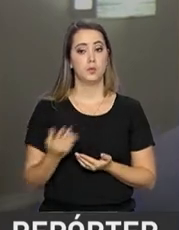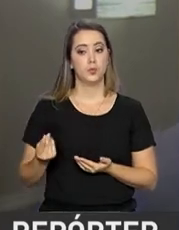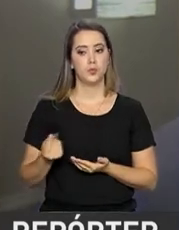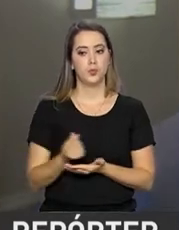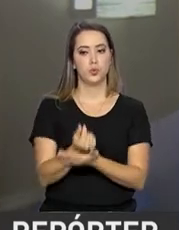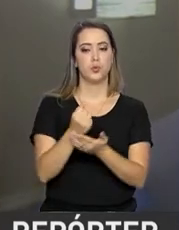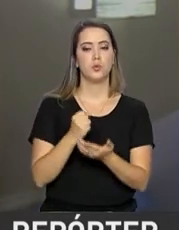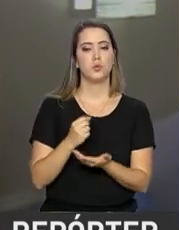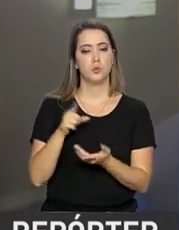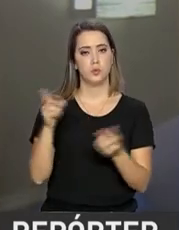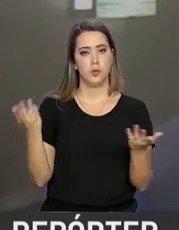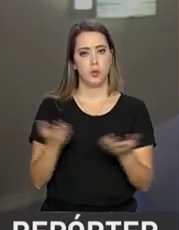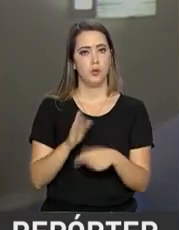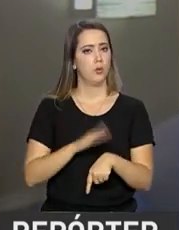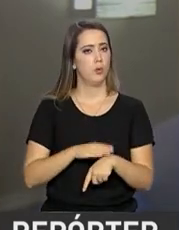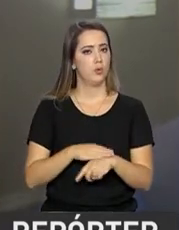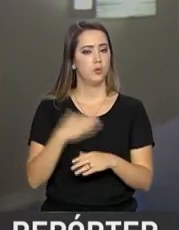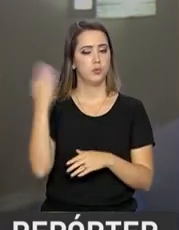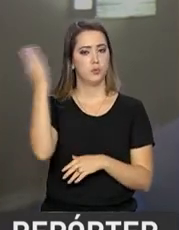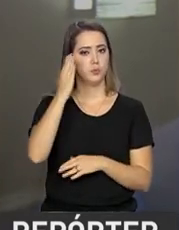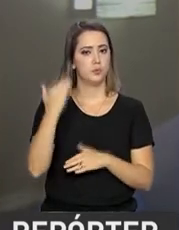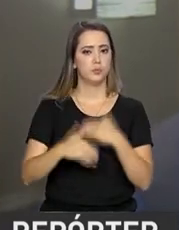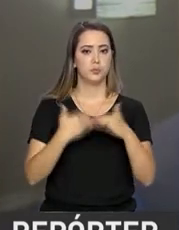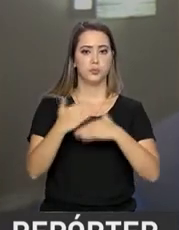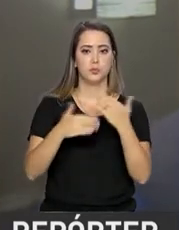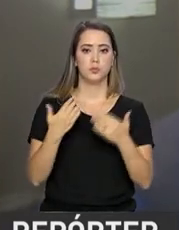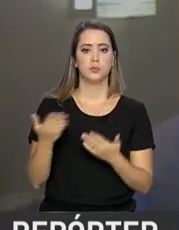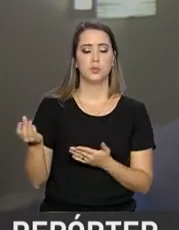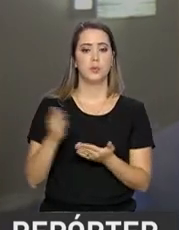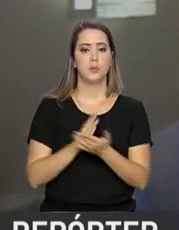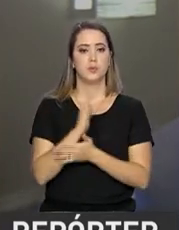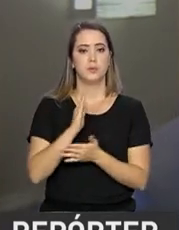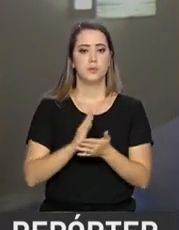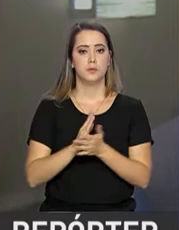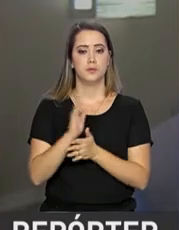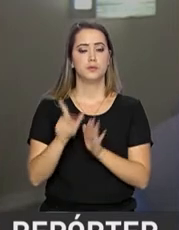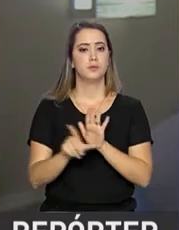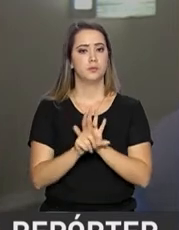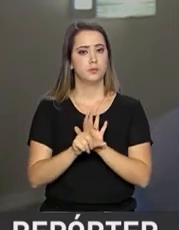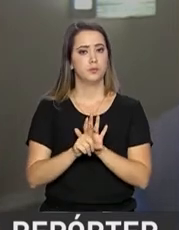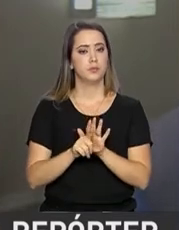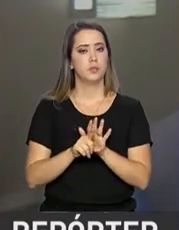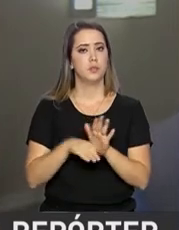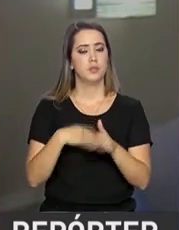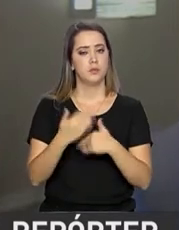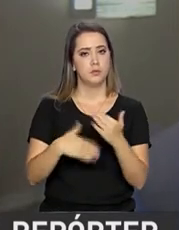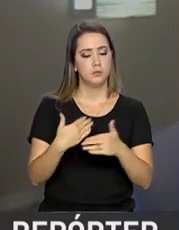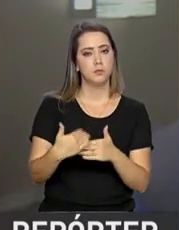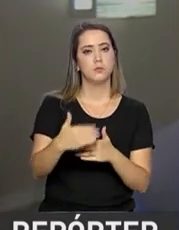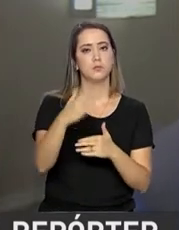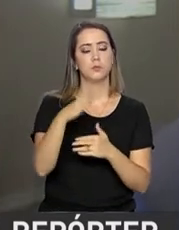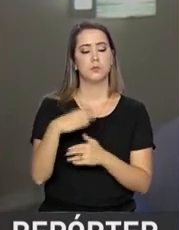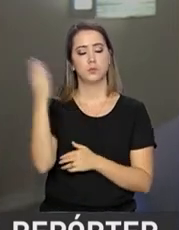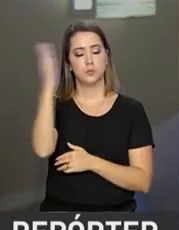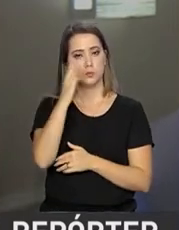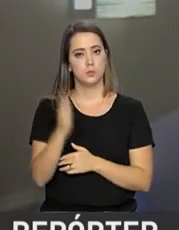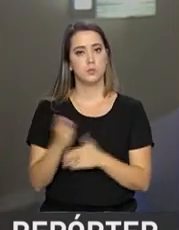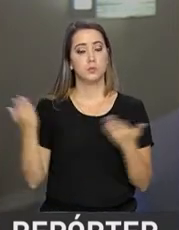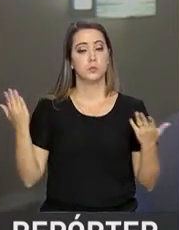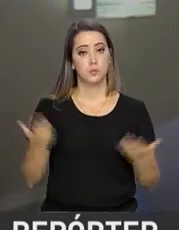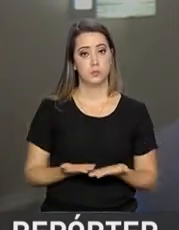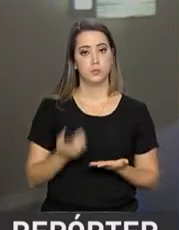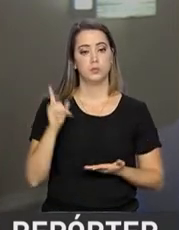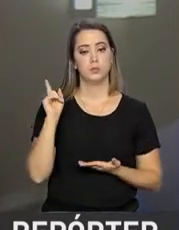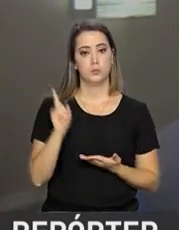evidentemente agora com o brasil crescendo com as reformas serão aprovadas a tap não há dúvida de que o brasil hoje